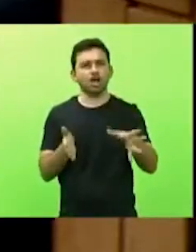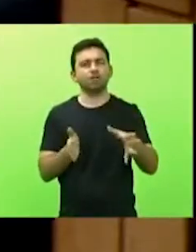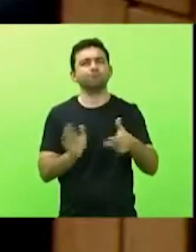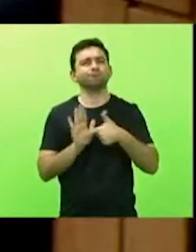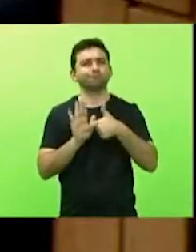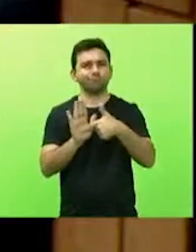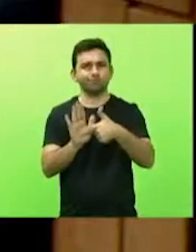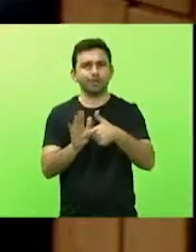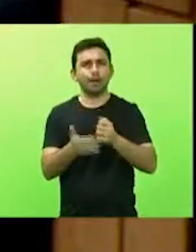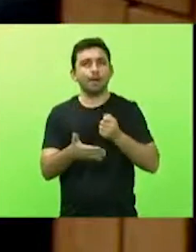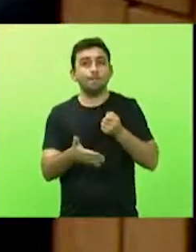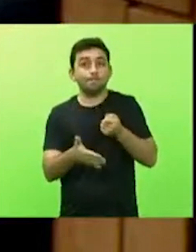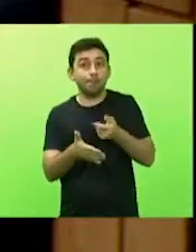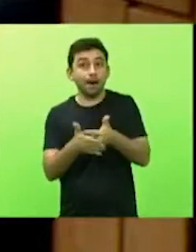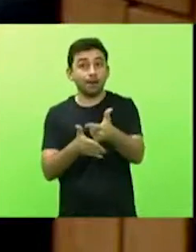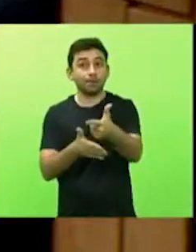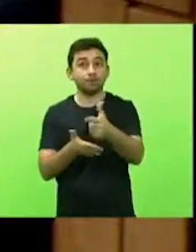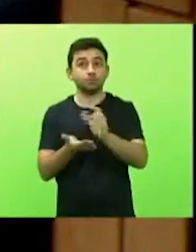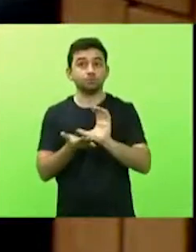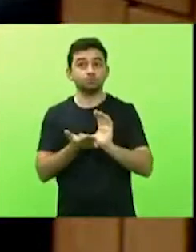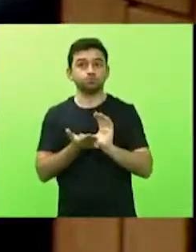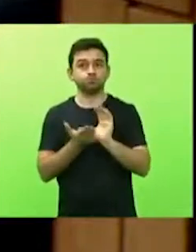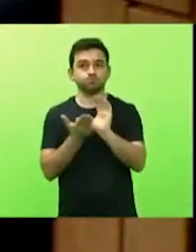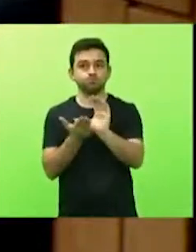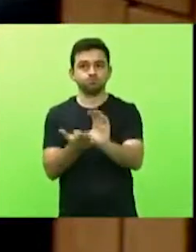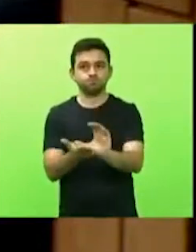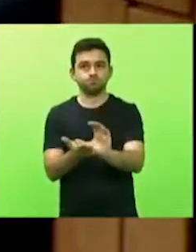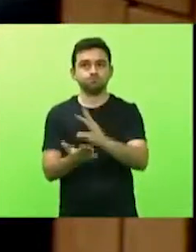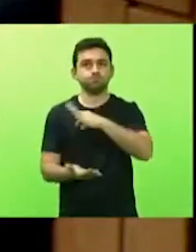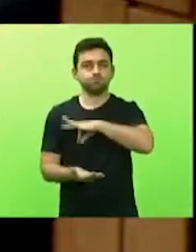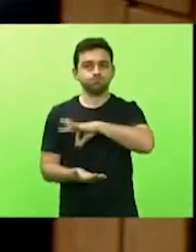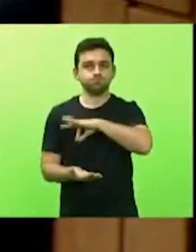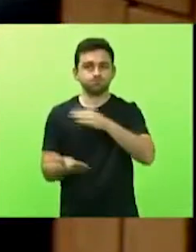O pagamento de uma equivalência salarial